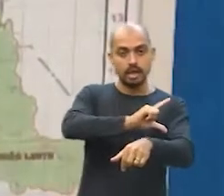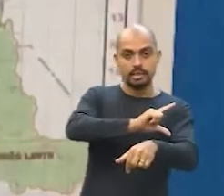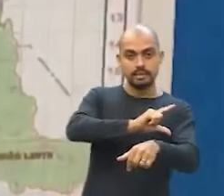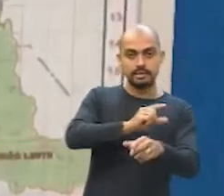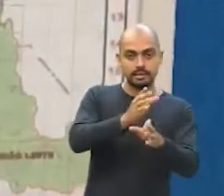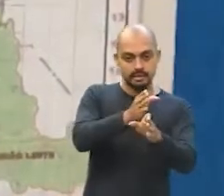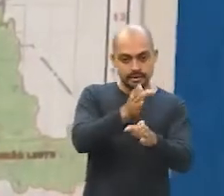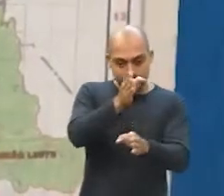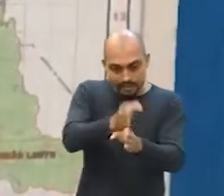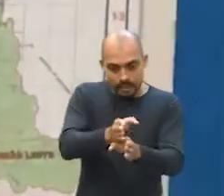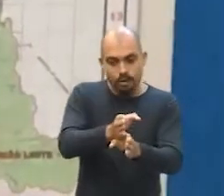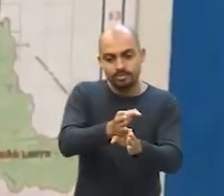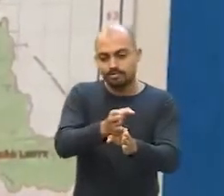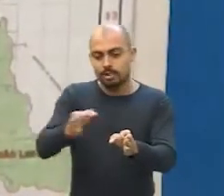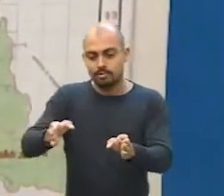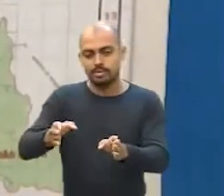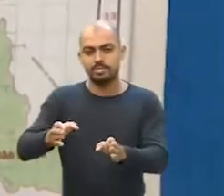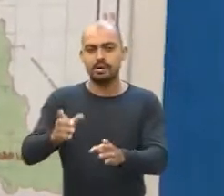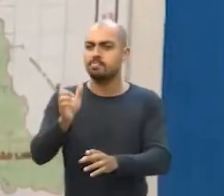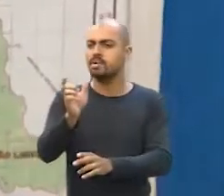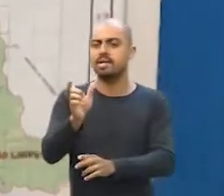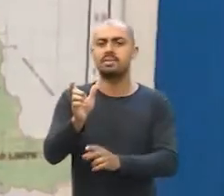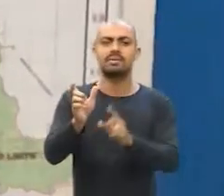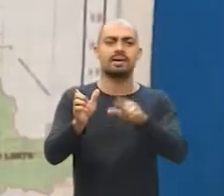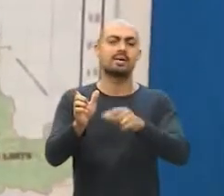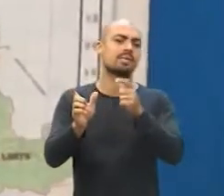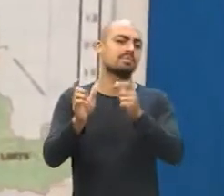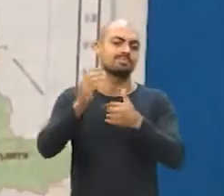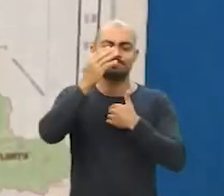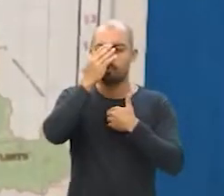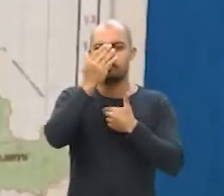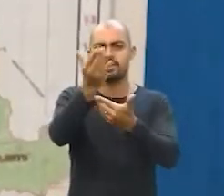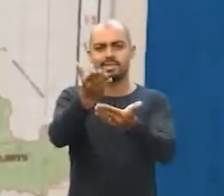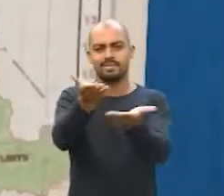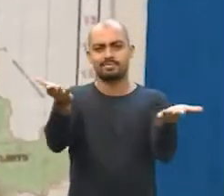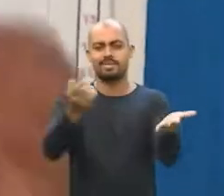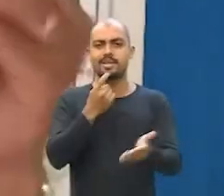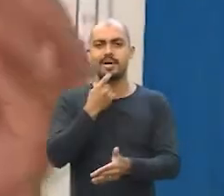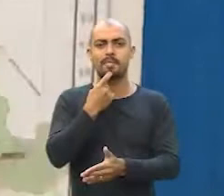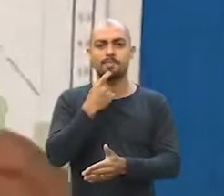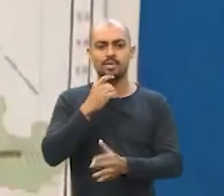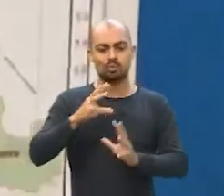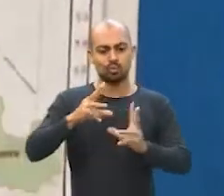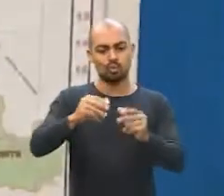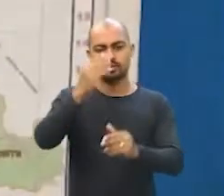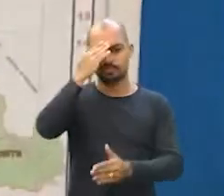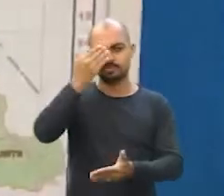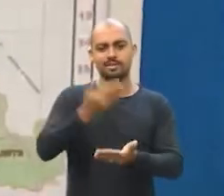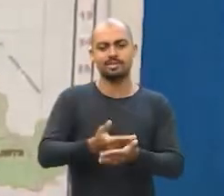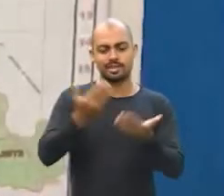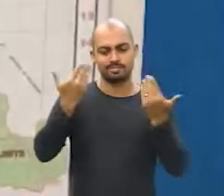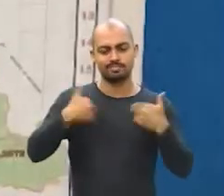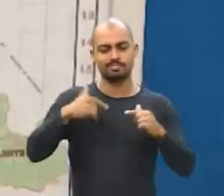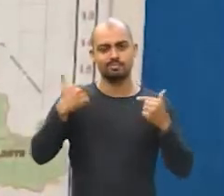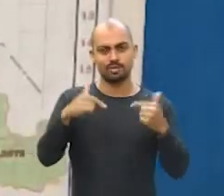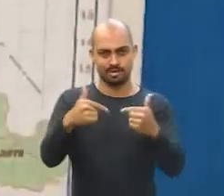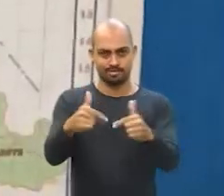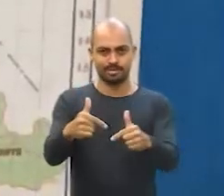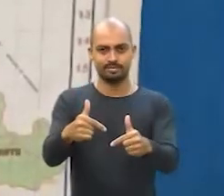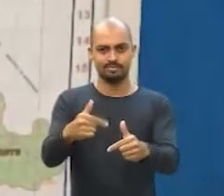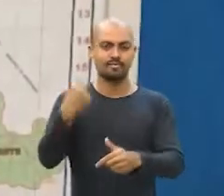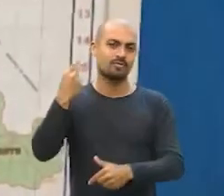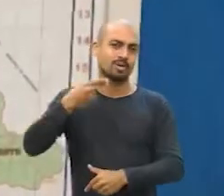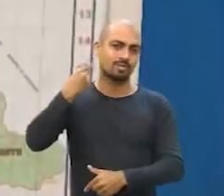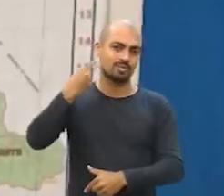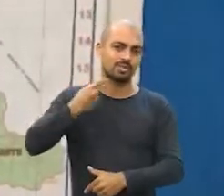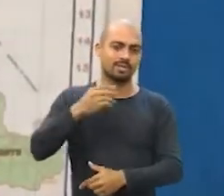durante e depois. Essas aí são minhas palavras. Muito obrigado, Campinas, por todos aqueles que acreditaram no trabalho